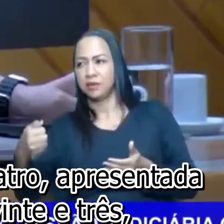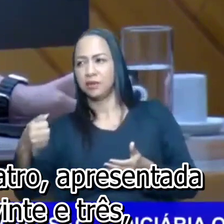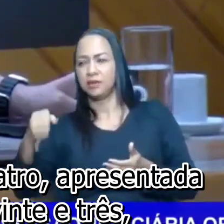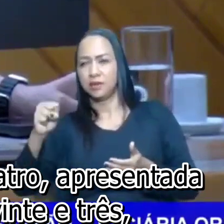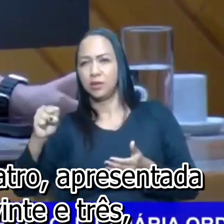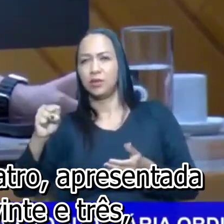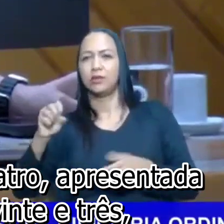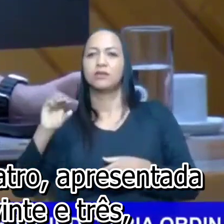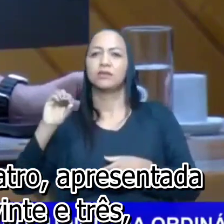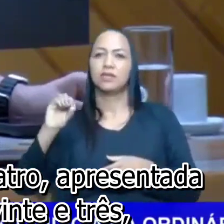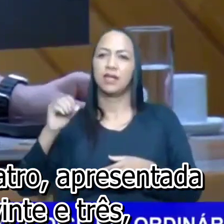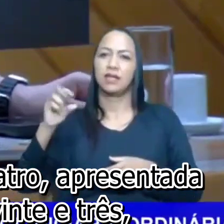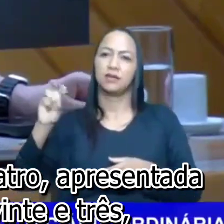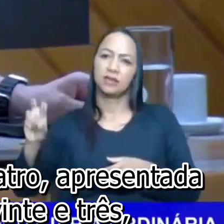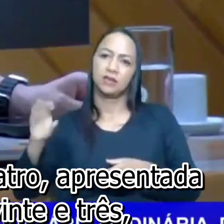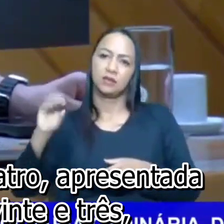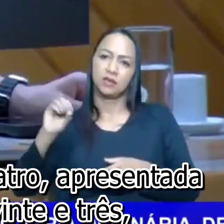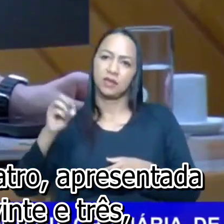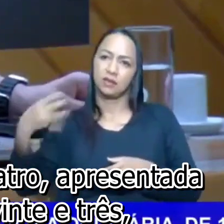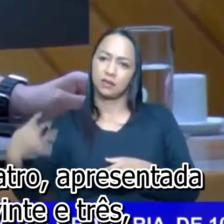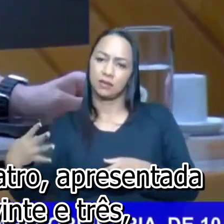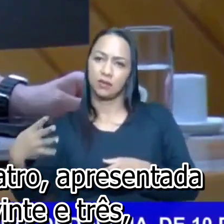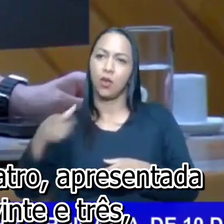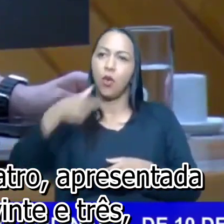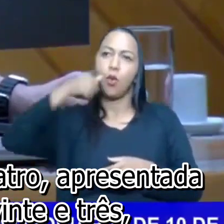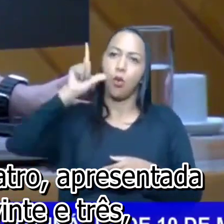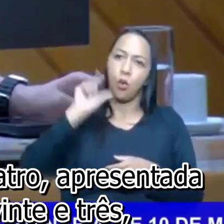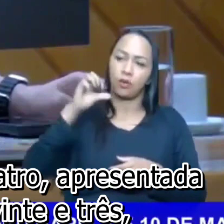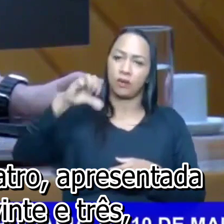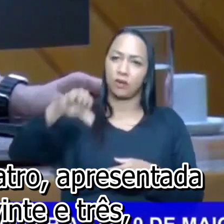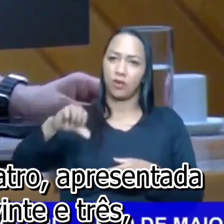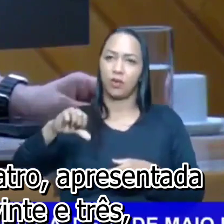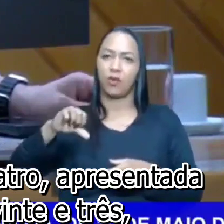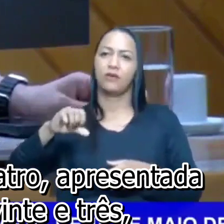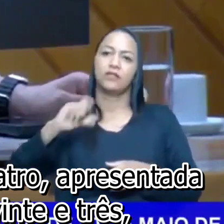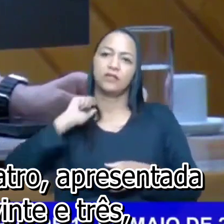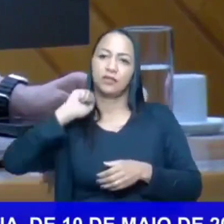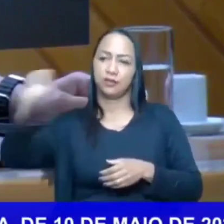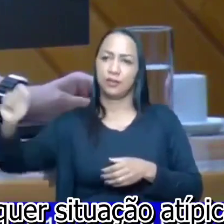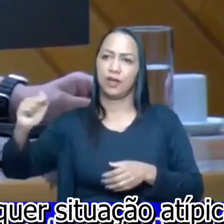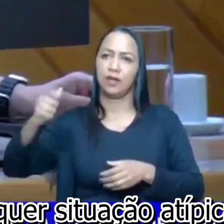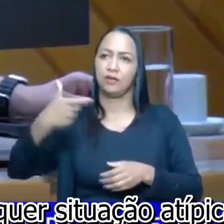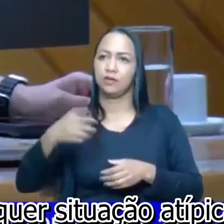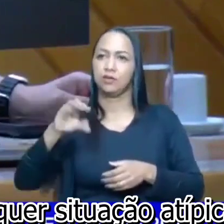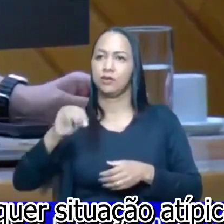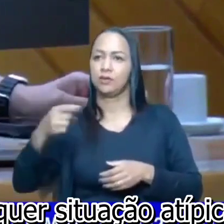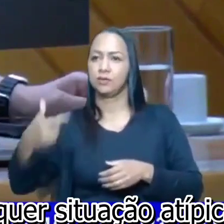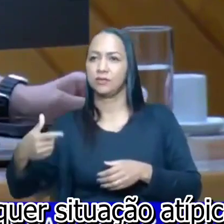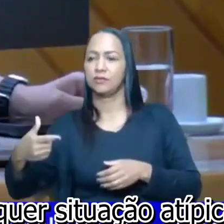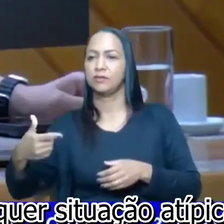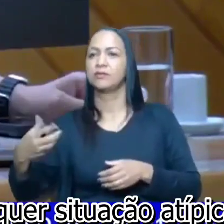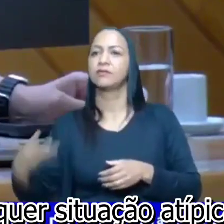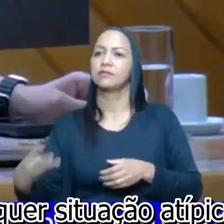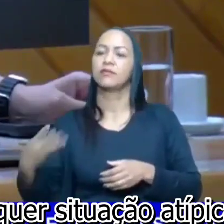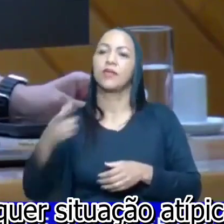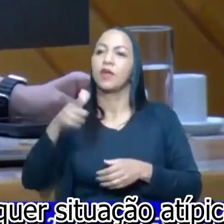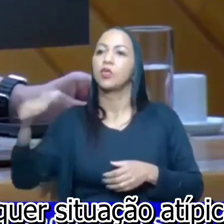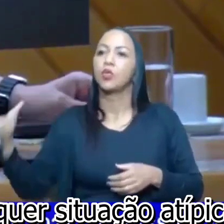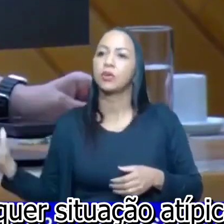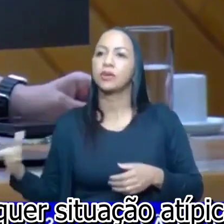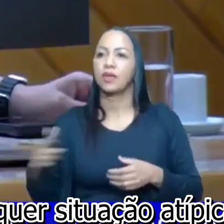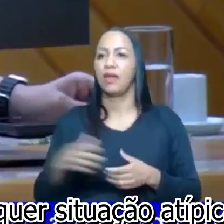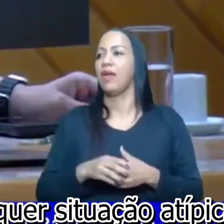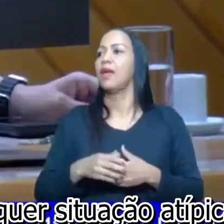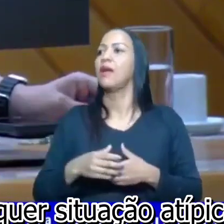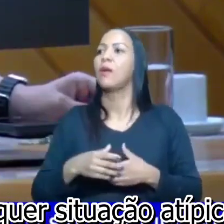508-0504, apresentada na data de ontem, 9/5/2023. Isso porque, no que tange a este documento, inexiste qualquer